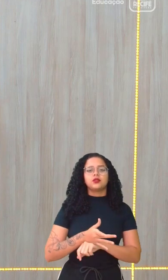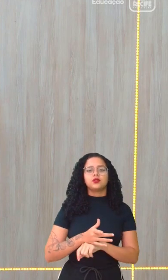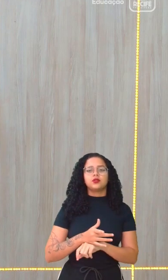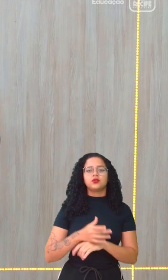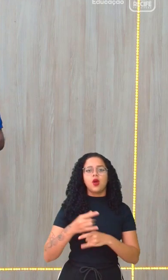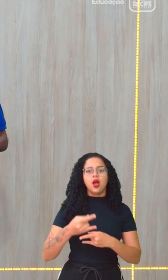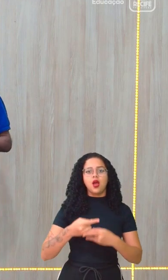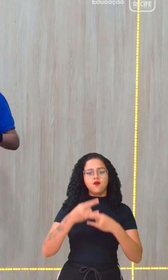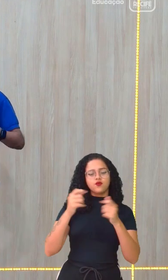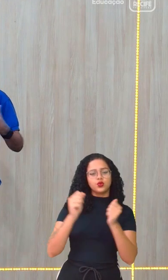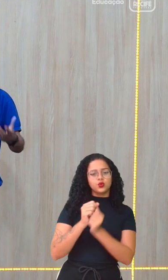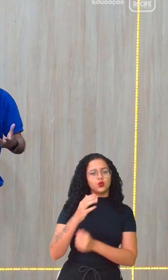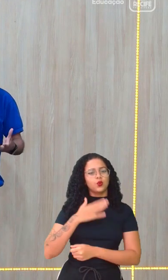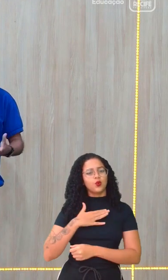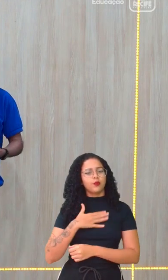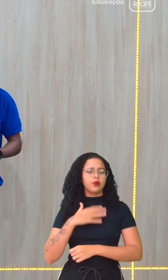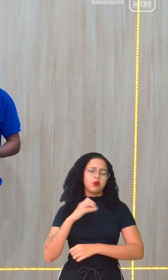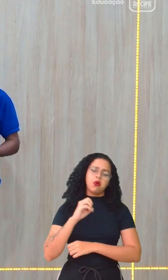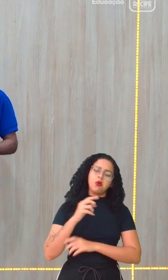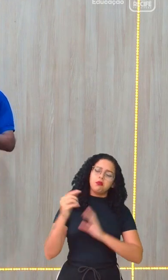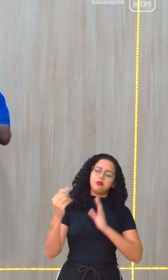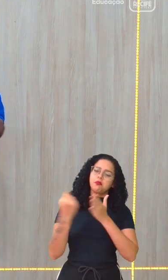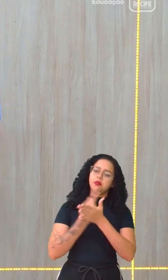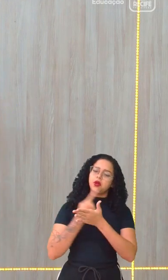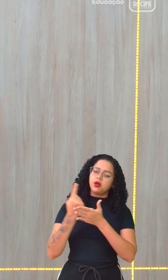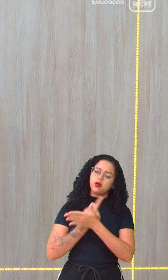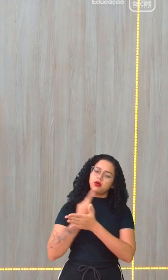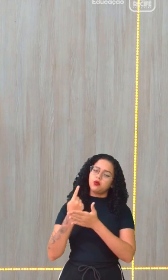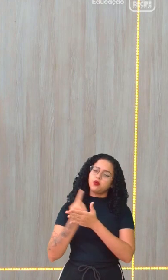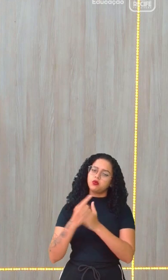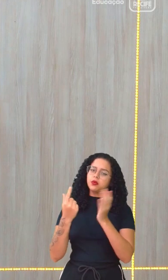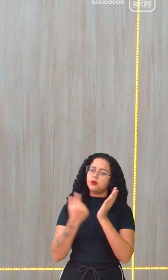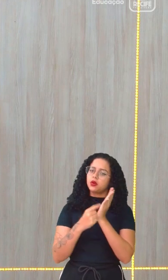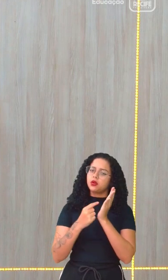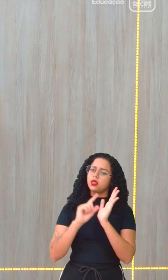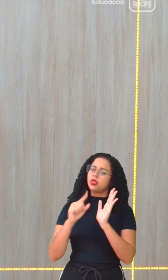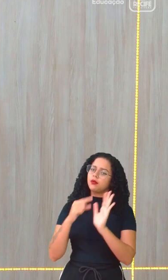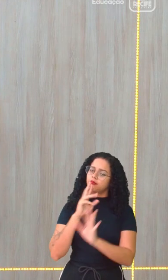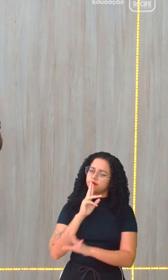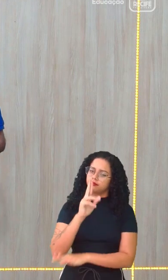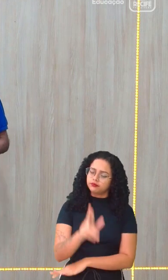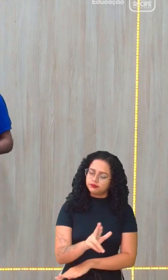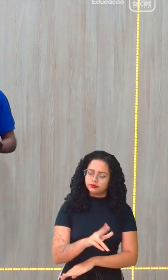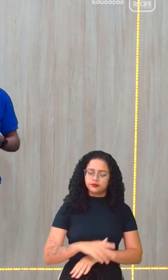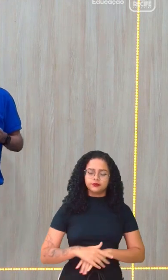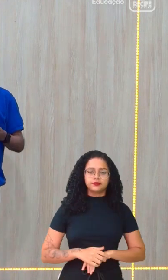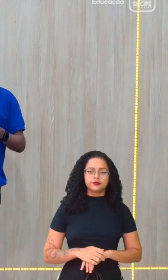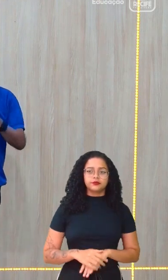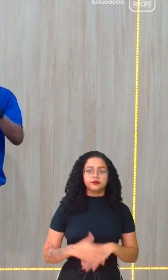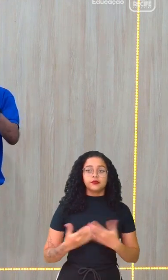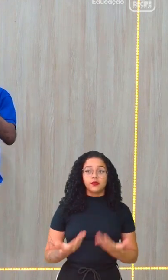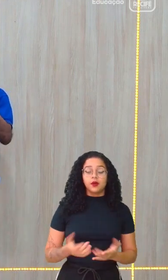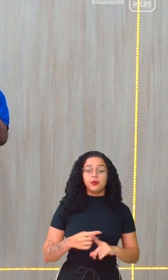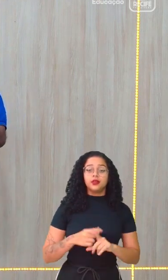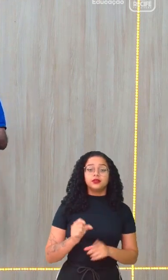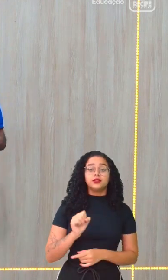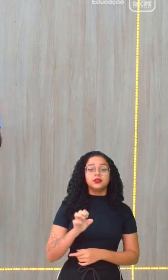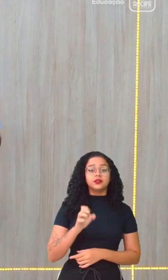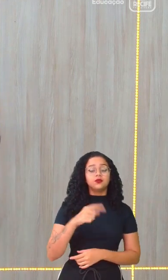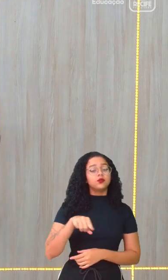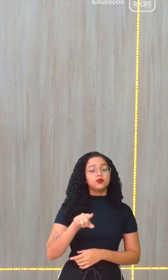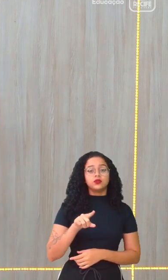vivo aqui com o Ricardinho, ou fazendo perguntas lá no aplicativo, e depois eu posso responder para cada um de vocês, tá bom? Mas se você não